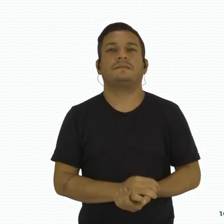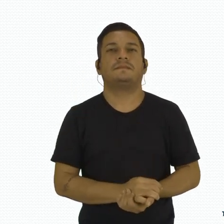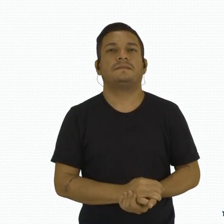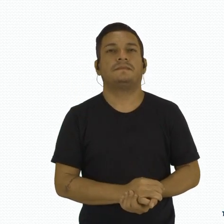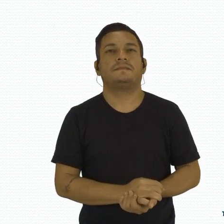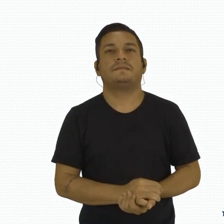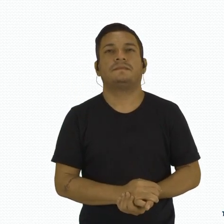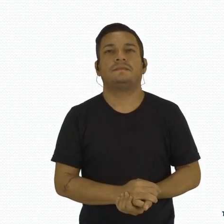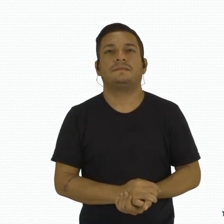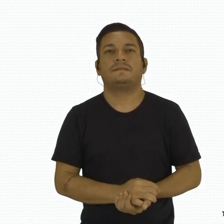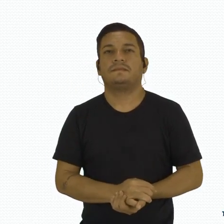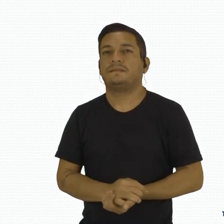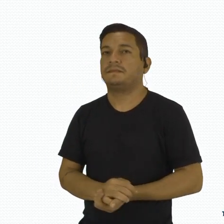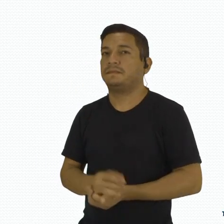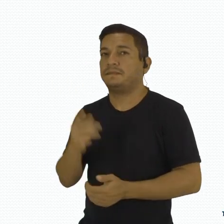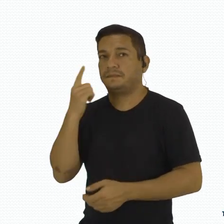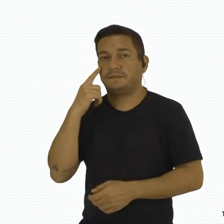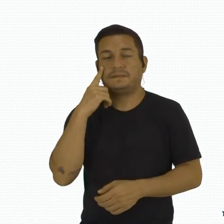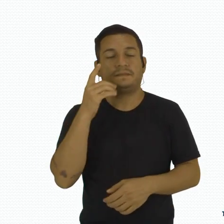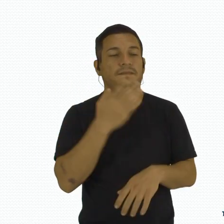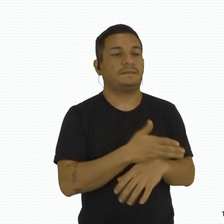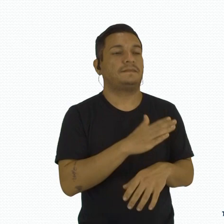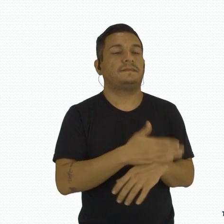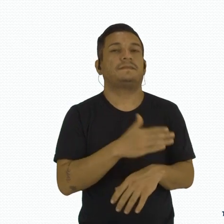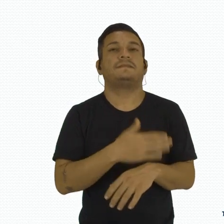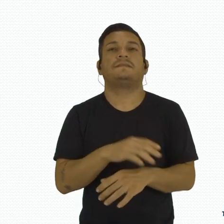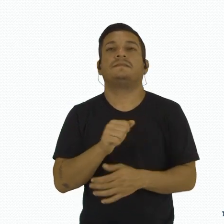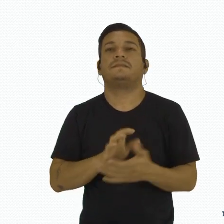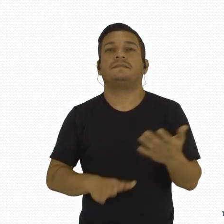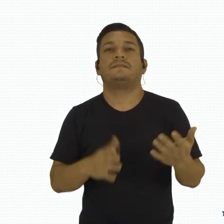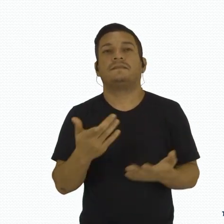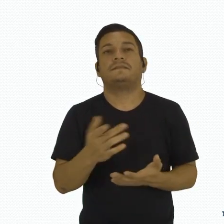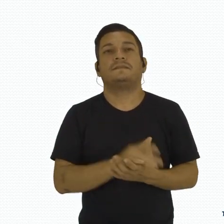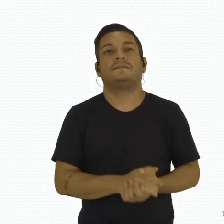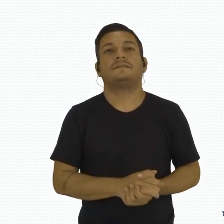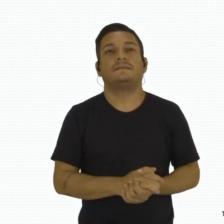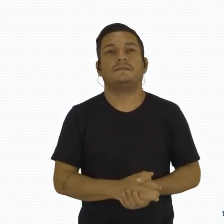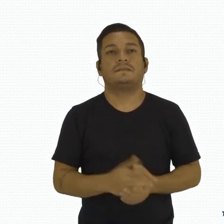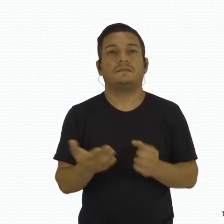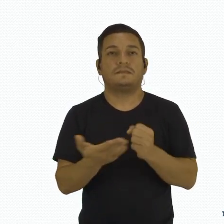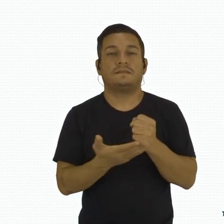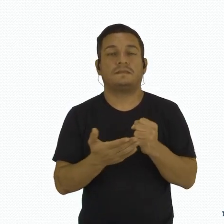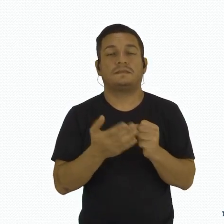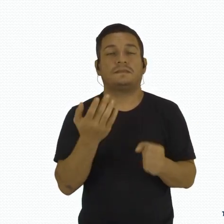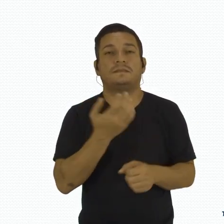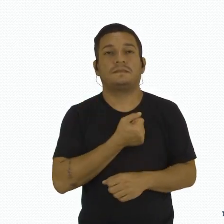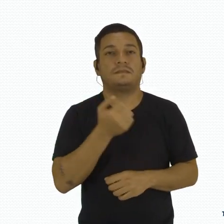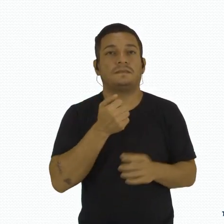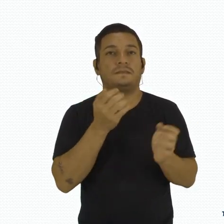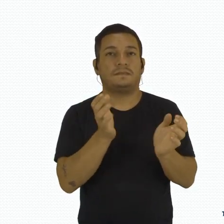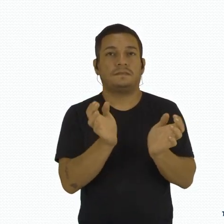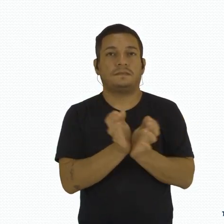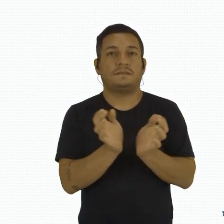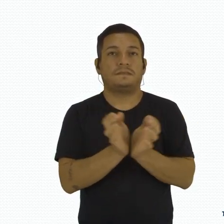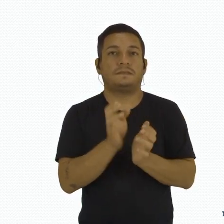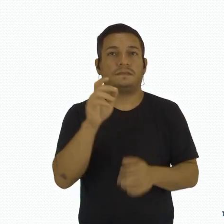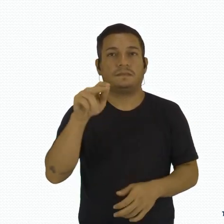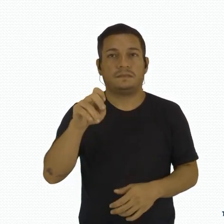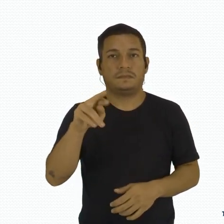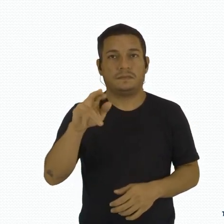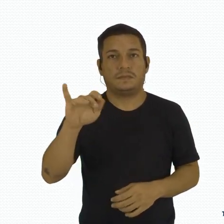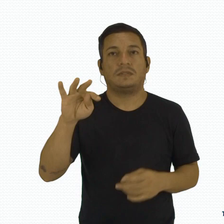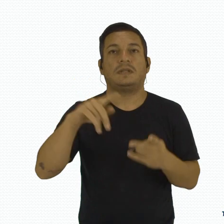didático. Então vamos para um exercício, aí para fechar nossa aula. A respeito dos conjuntos dos naturais,